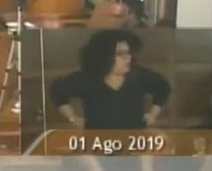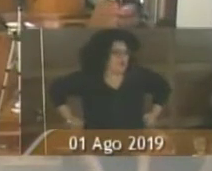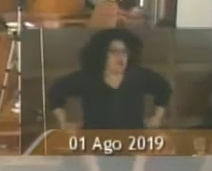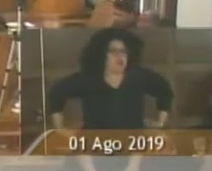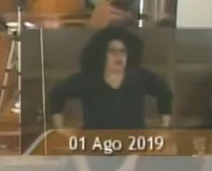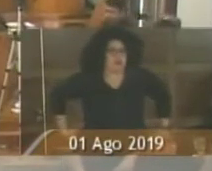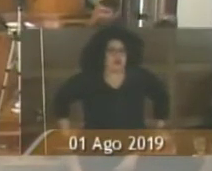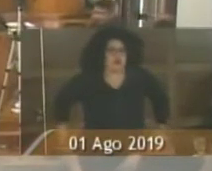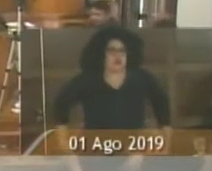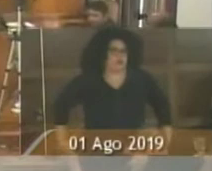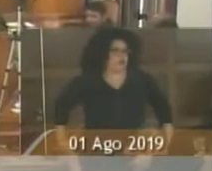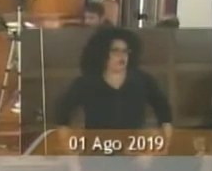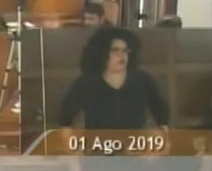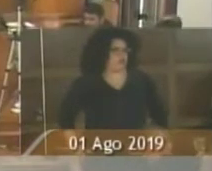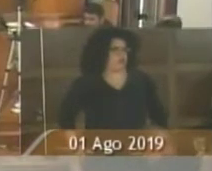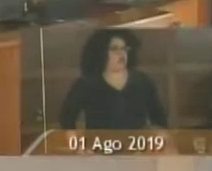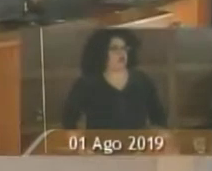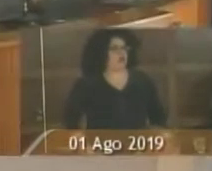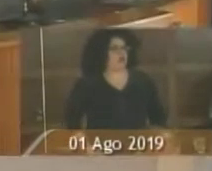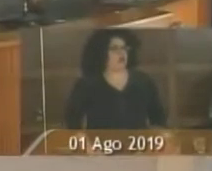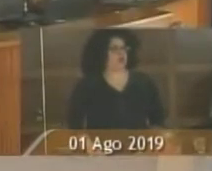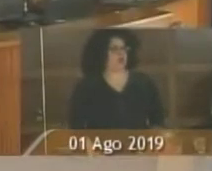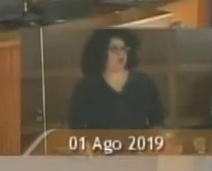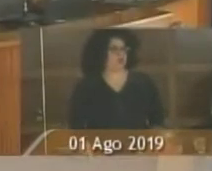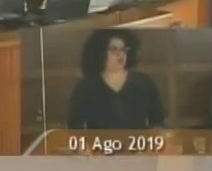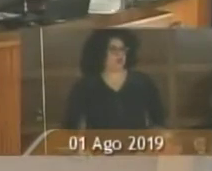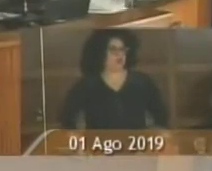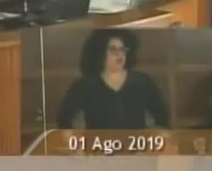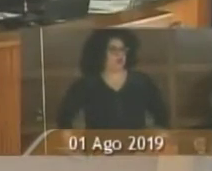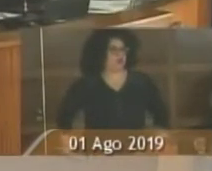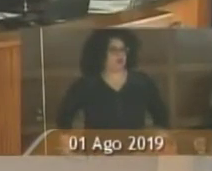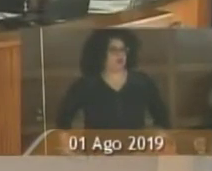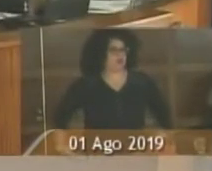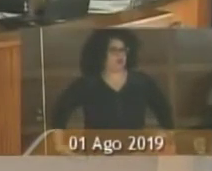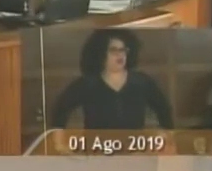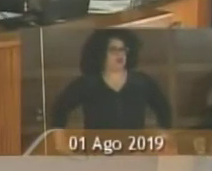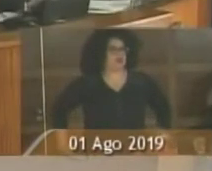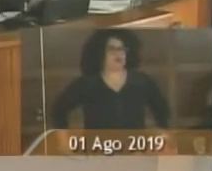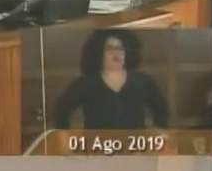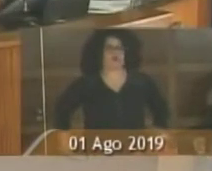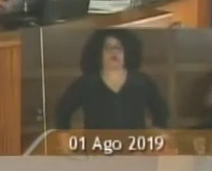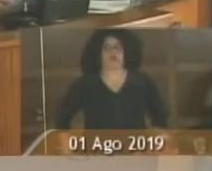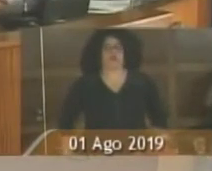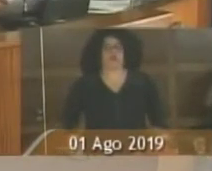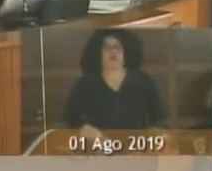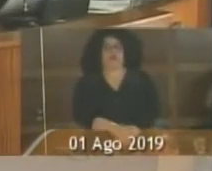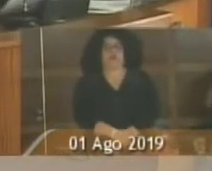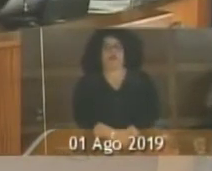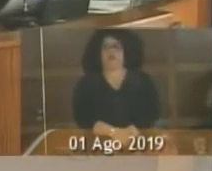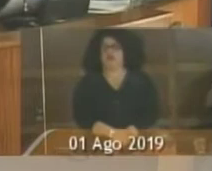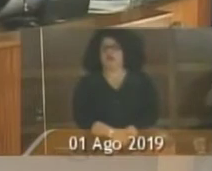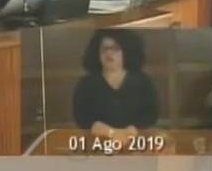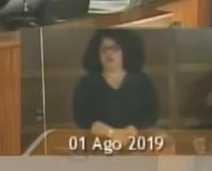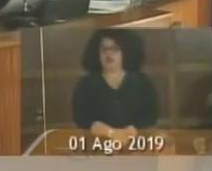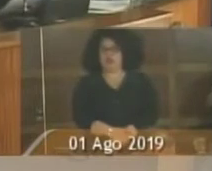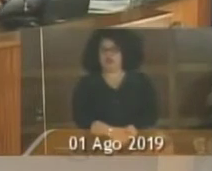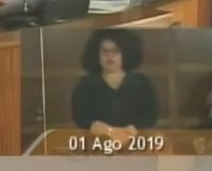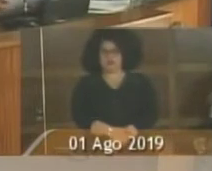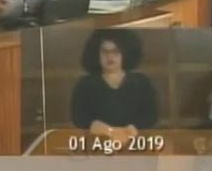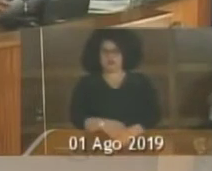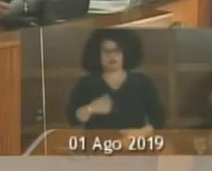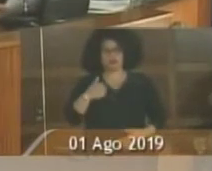para... Pode se, aqui se dirigir à tribuna. É só para parabenizar aqui, na verdade,